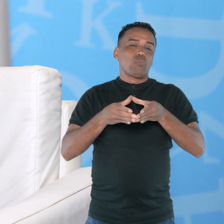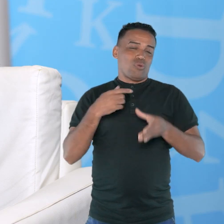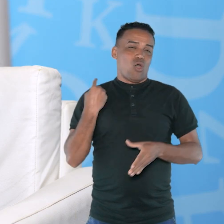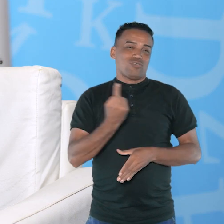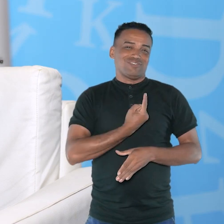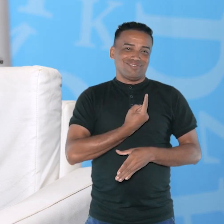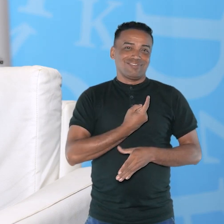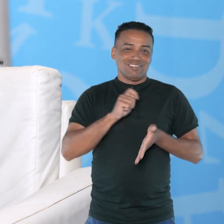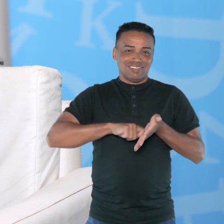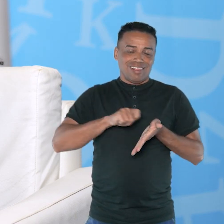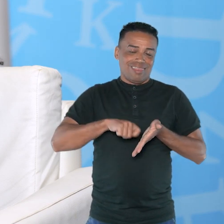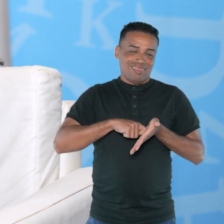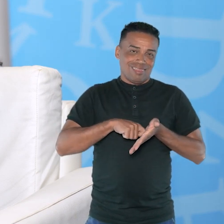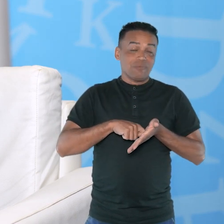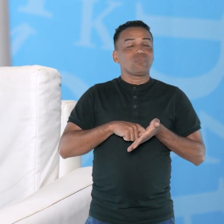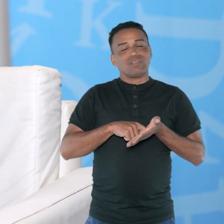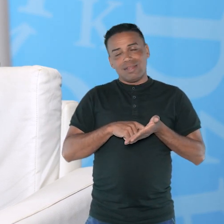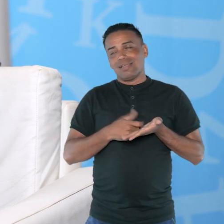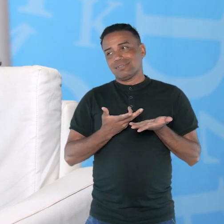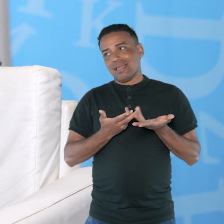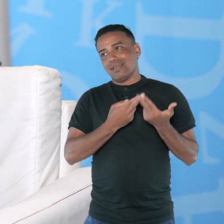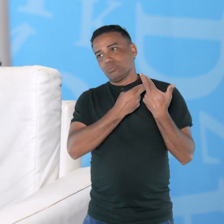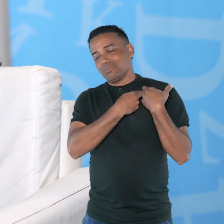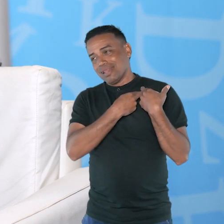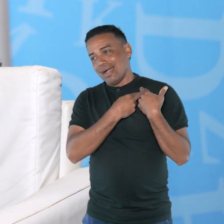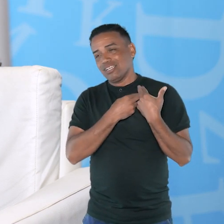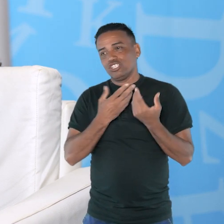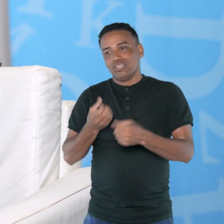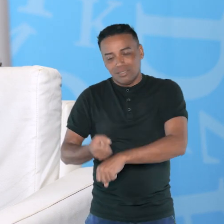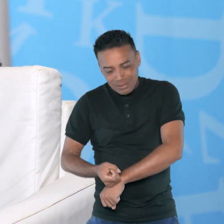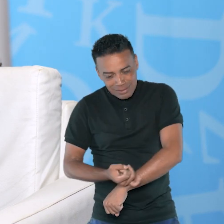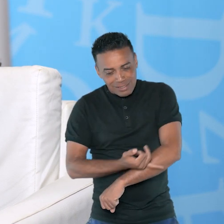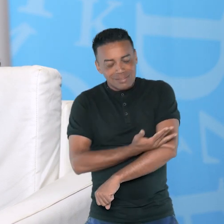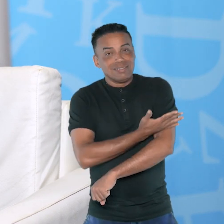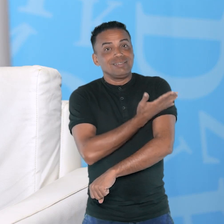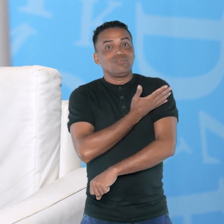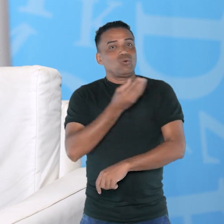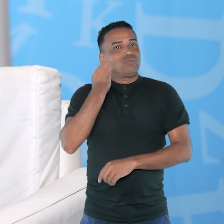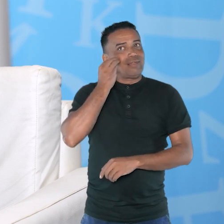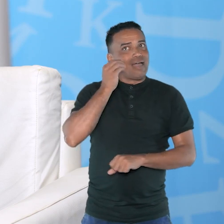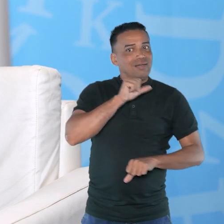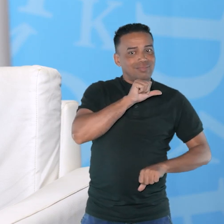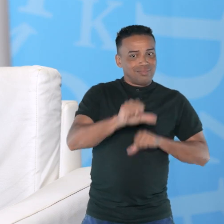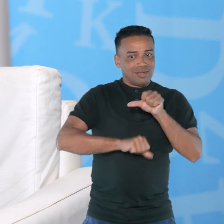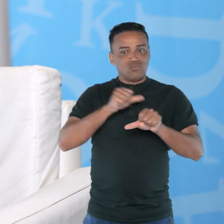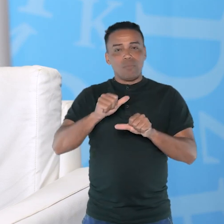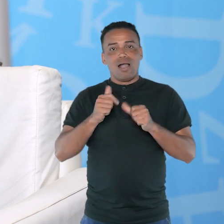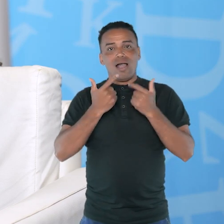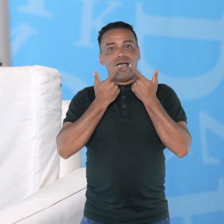essa tarefa que é tão sensível, né, de tentar transformar